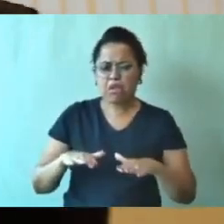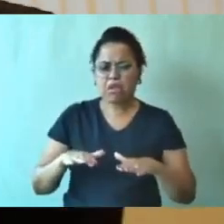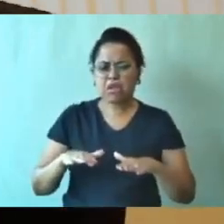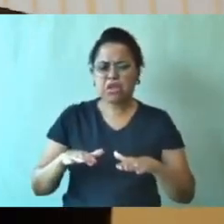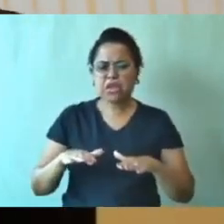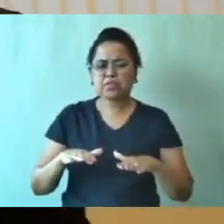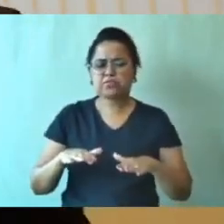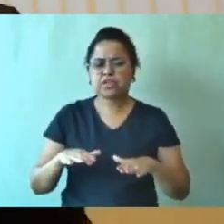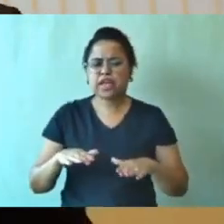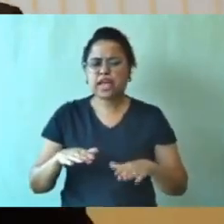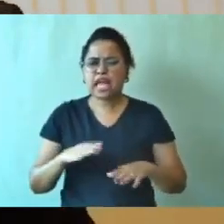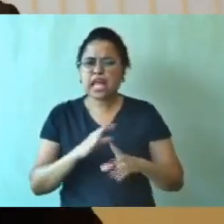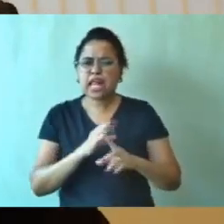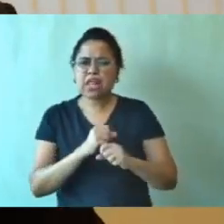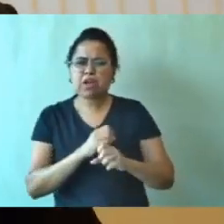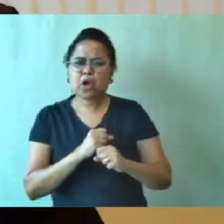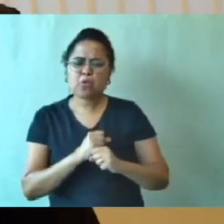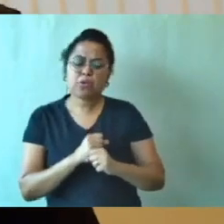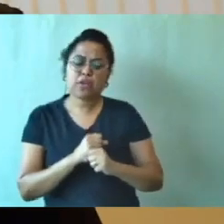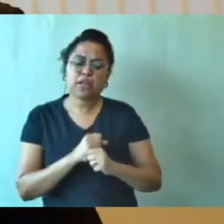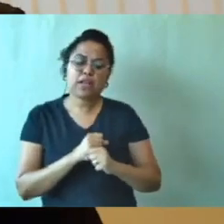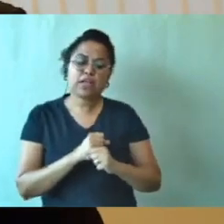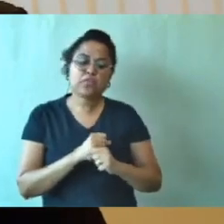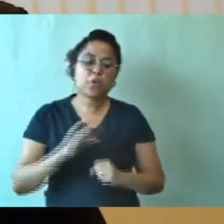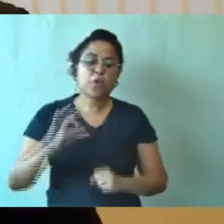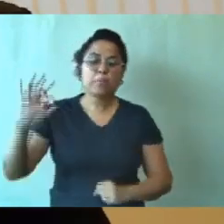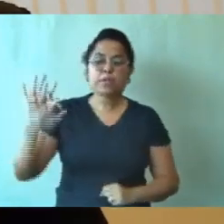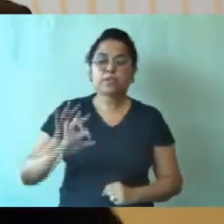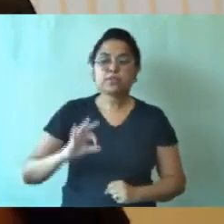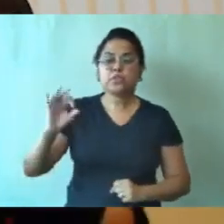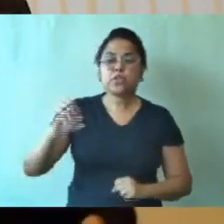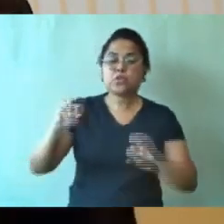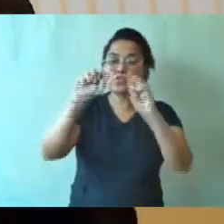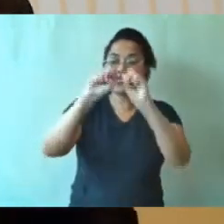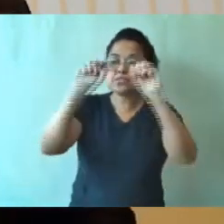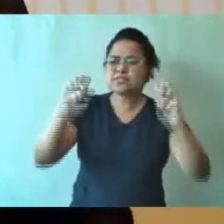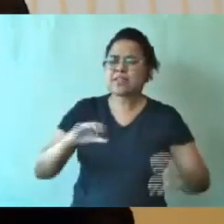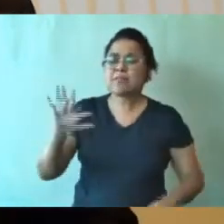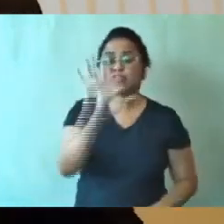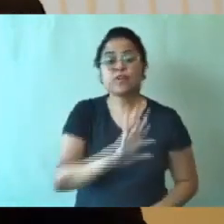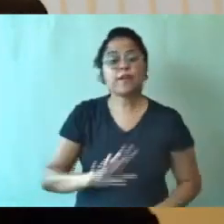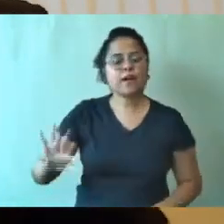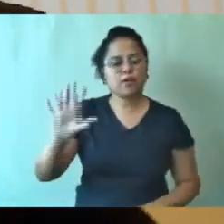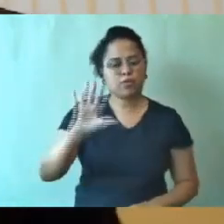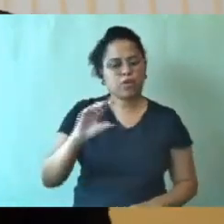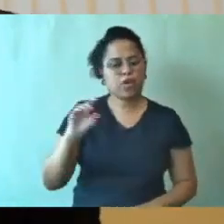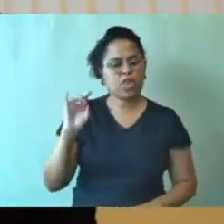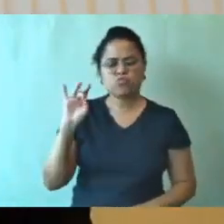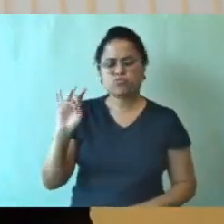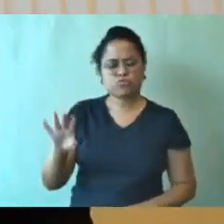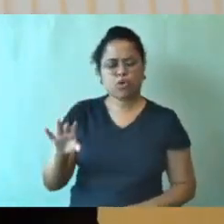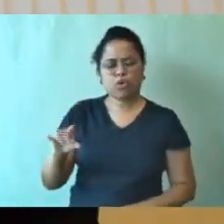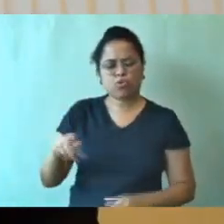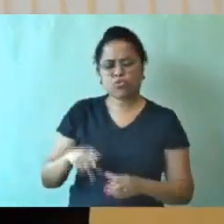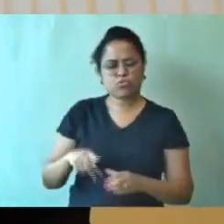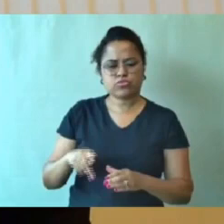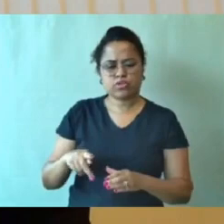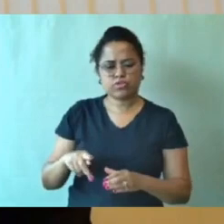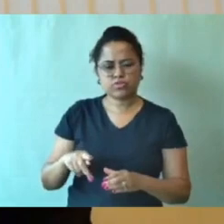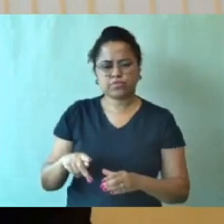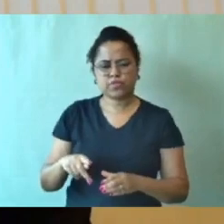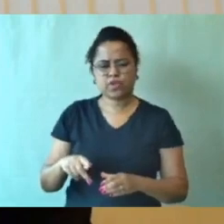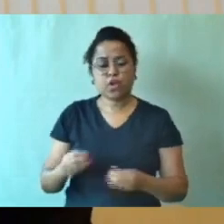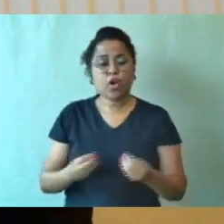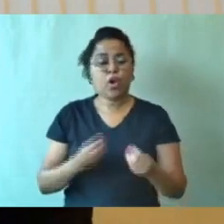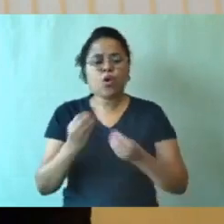ele é calculado quase que o percentual do sistema geral, não só do consórcio, tá certo? Então, como você calcula